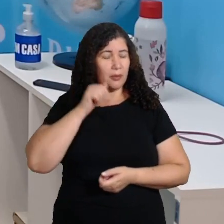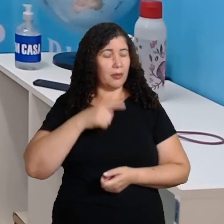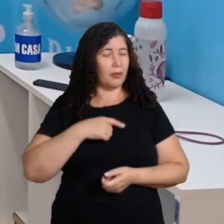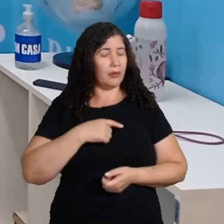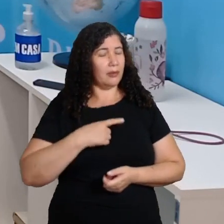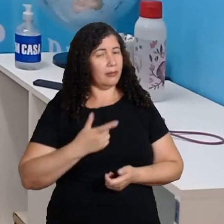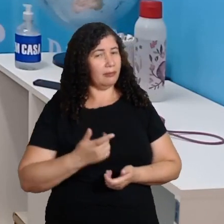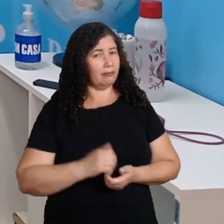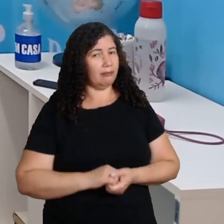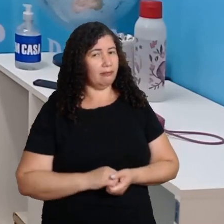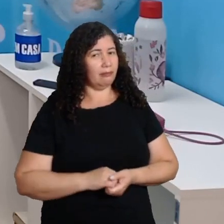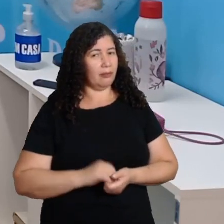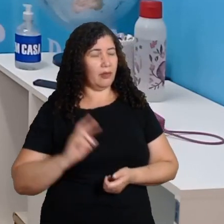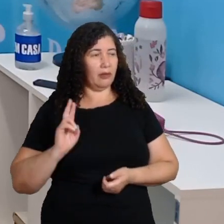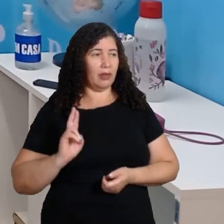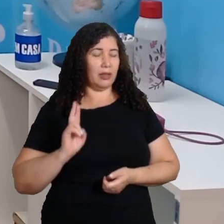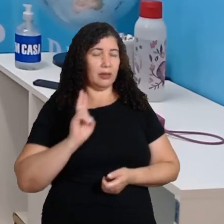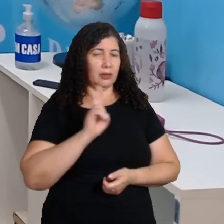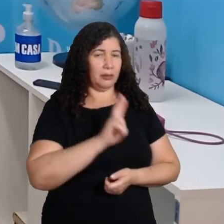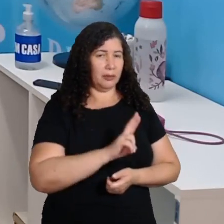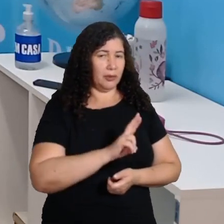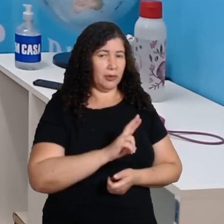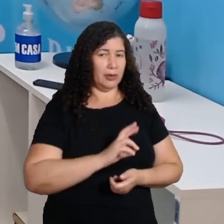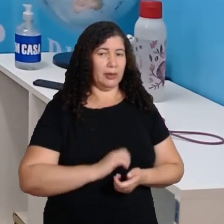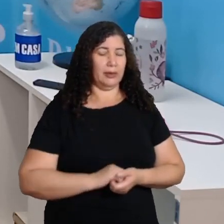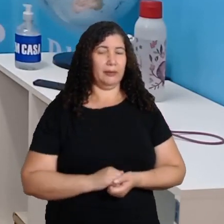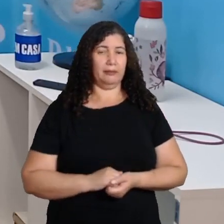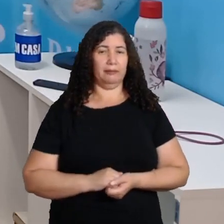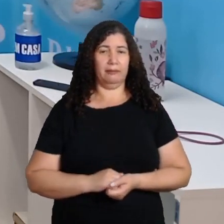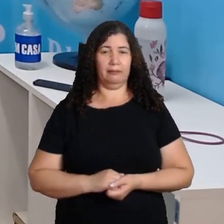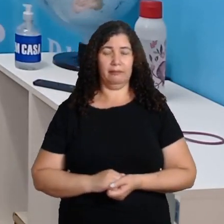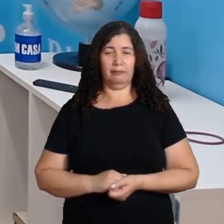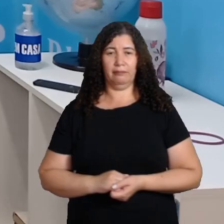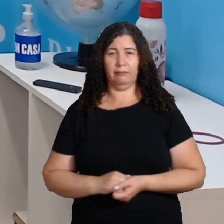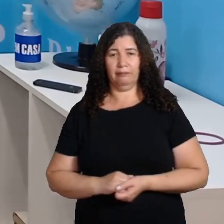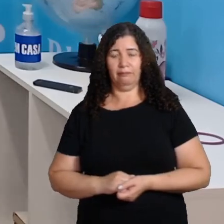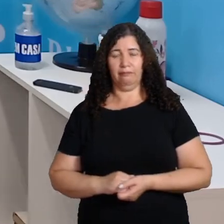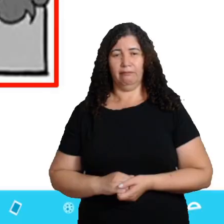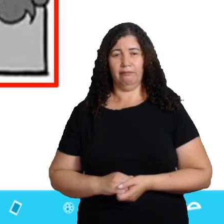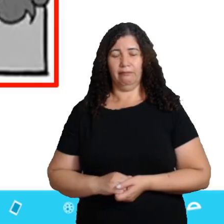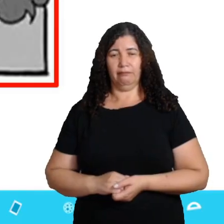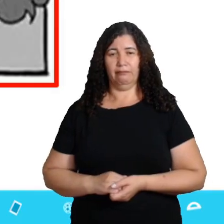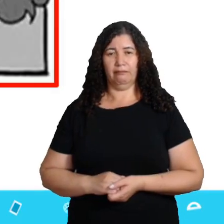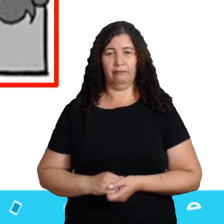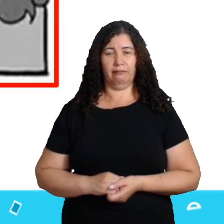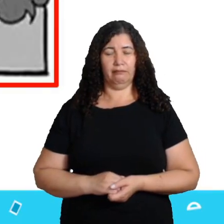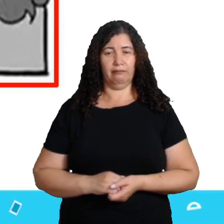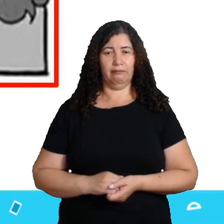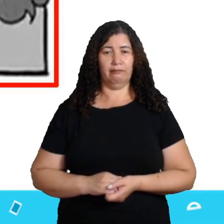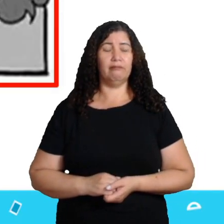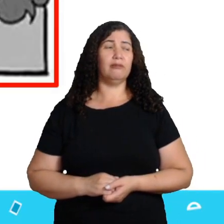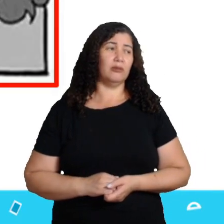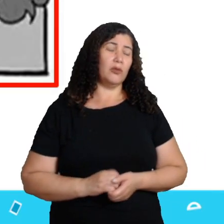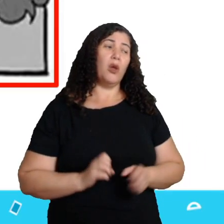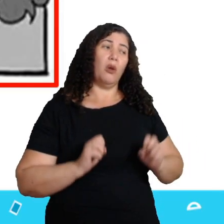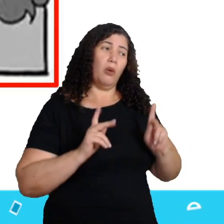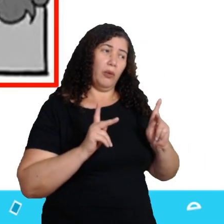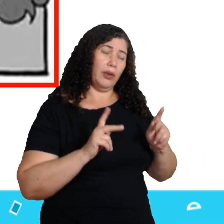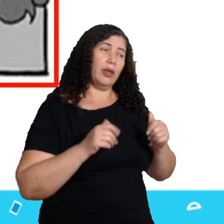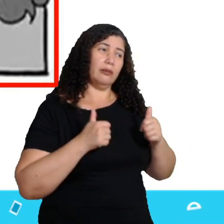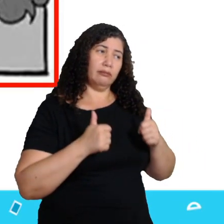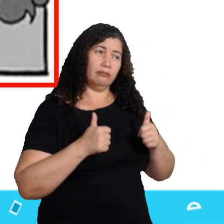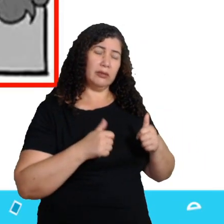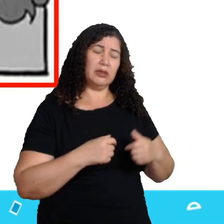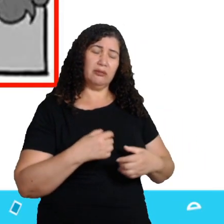amiga falando vai dar a resposta. Venham observar. Tudo bem,